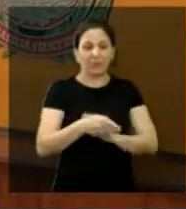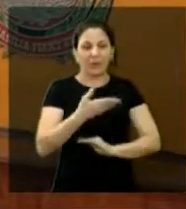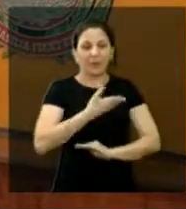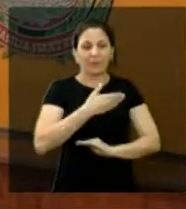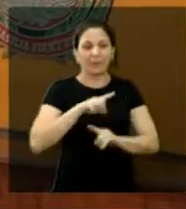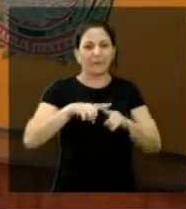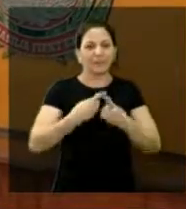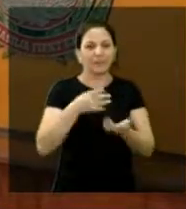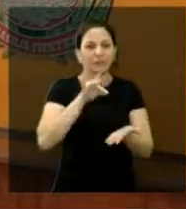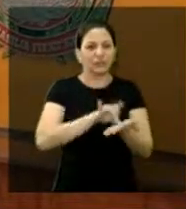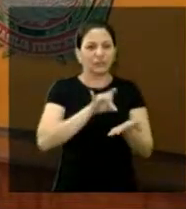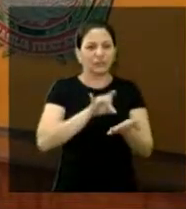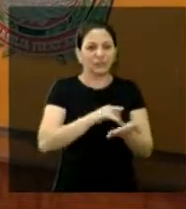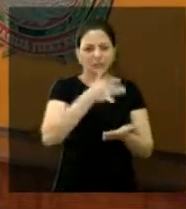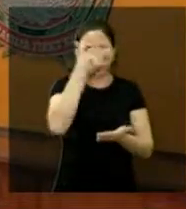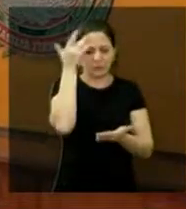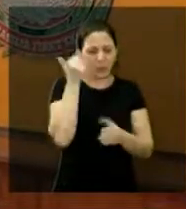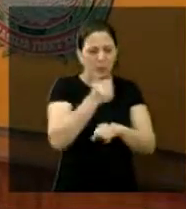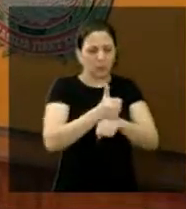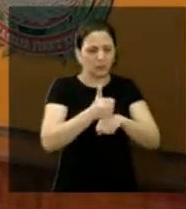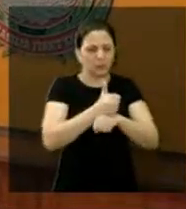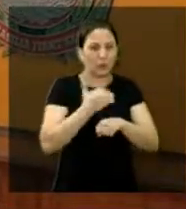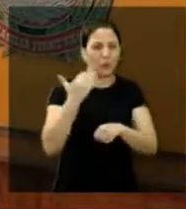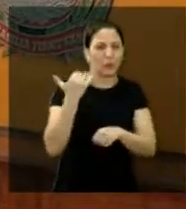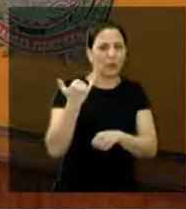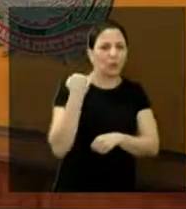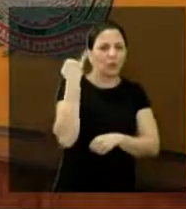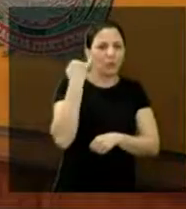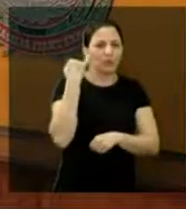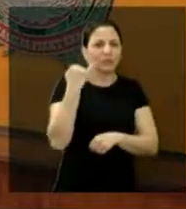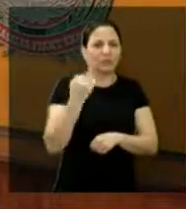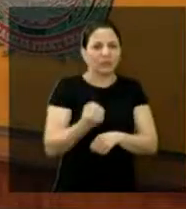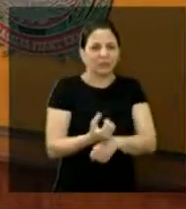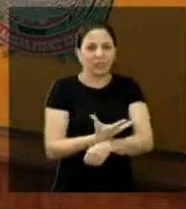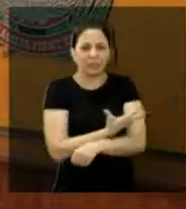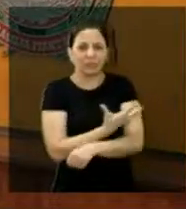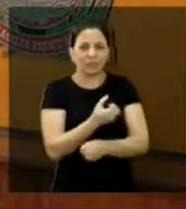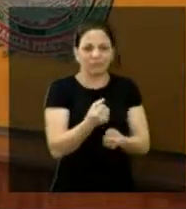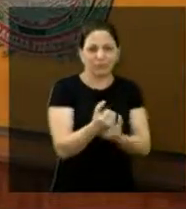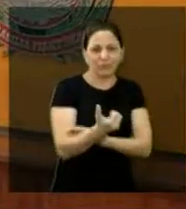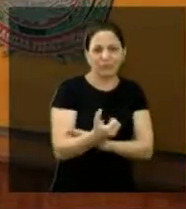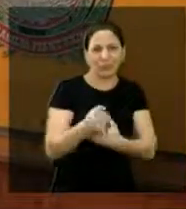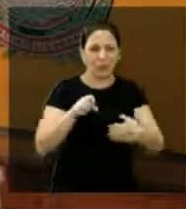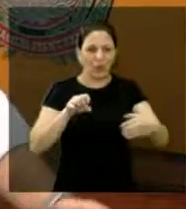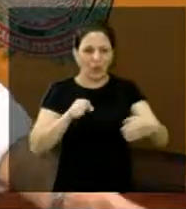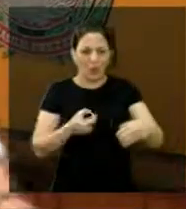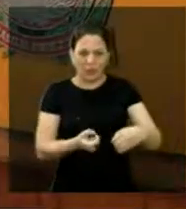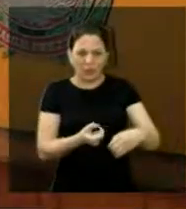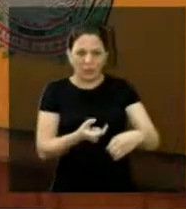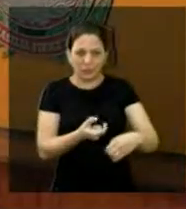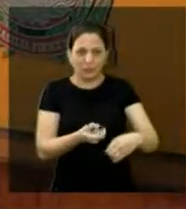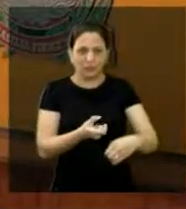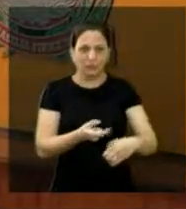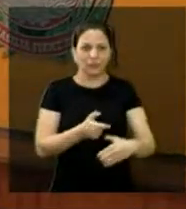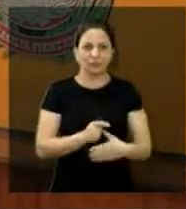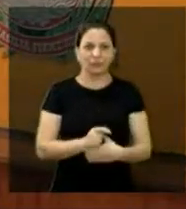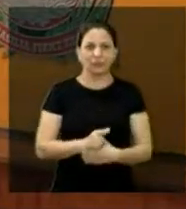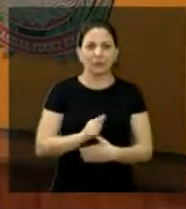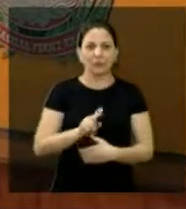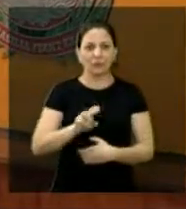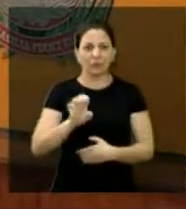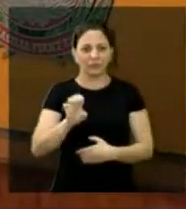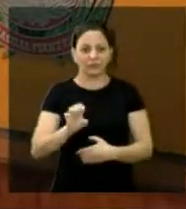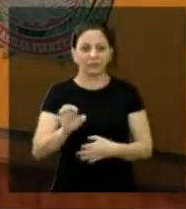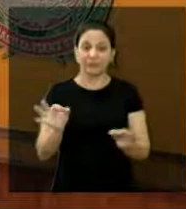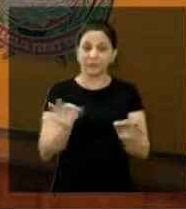porque realmente ele é um super profissional. Como eu disse, ele dá emoção até em jogo de bolinha de gude. Mas está terminando o nosso